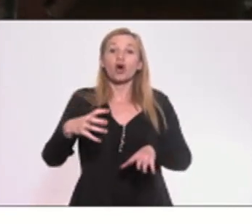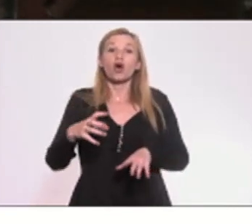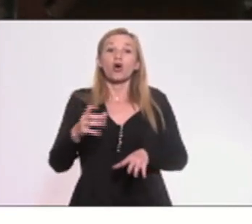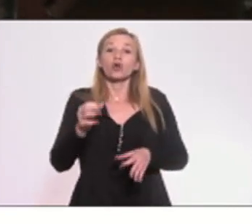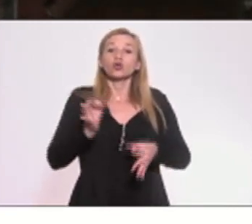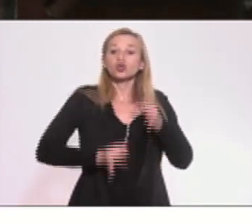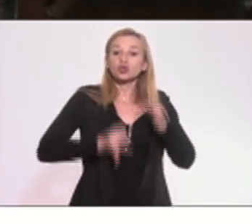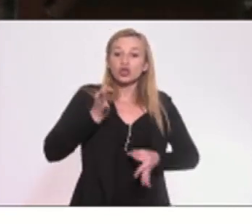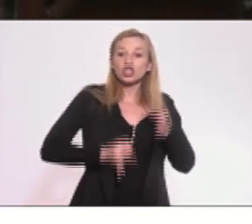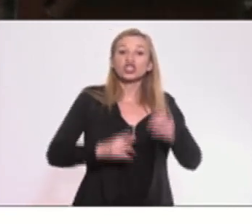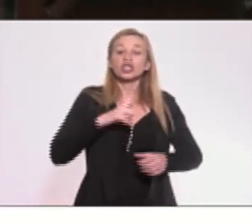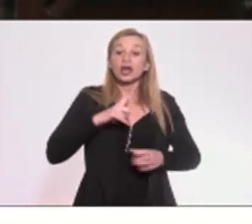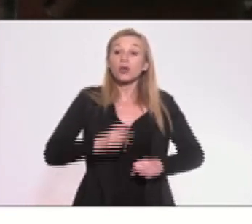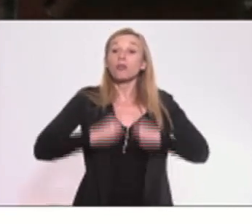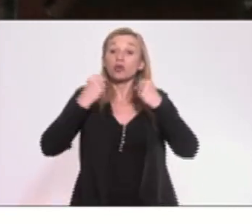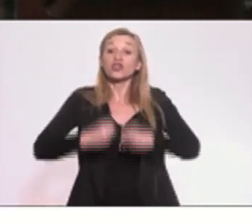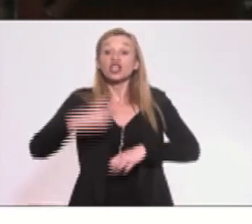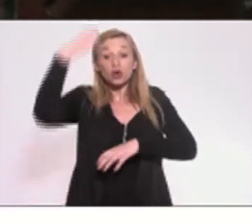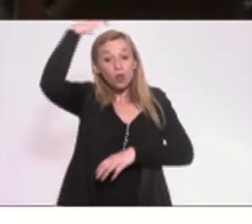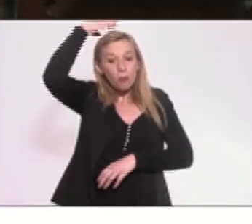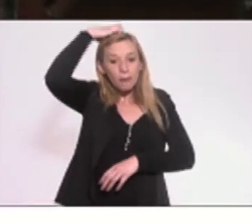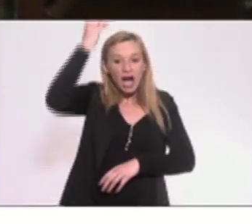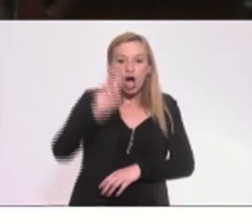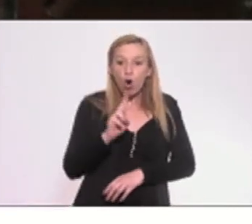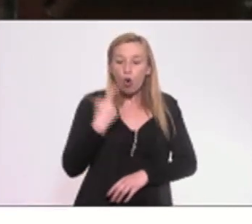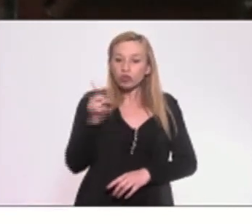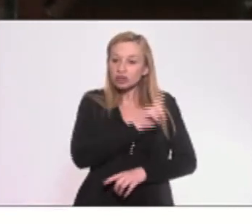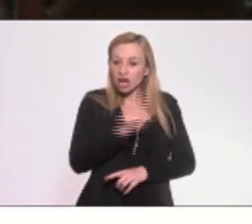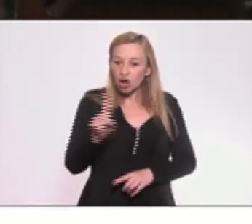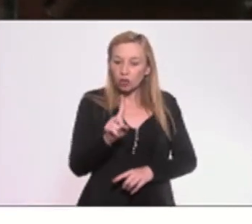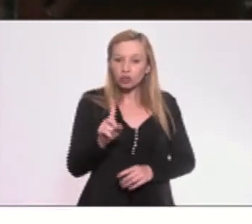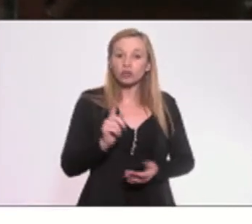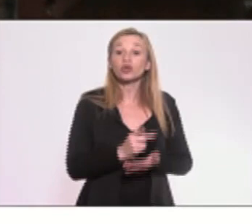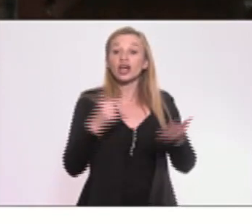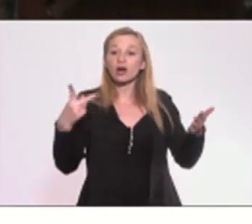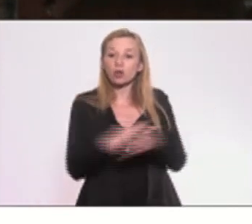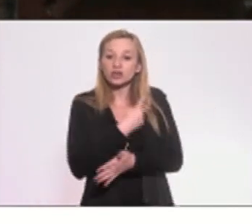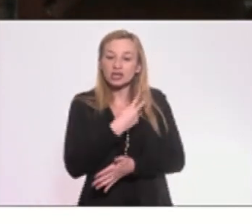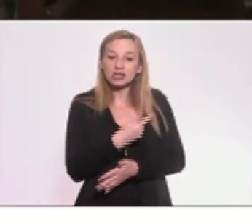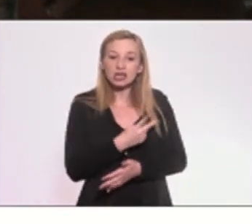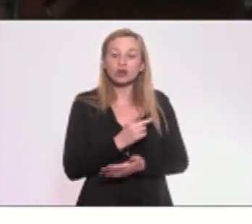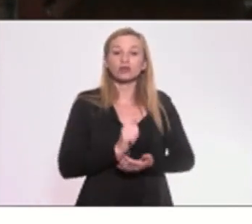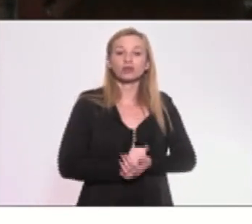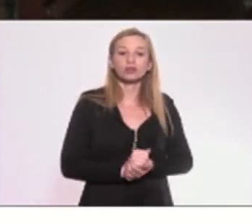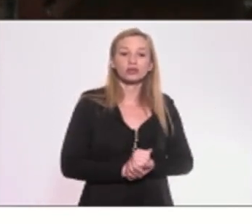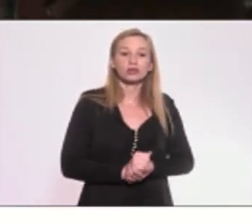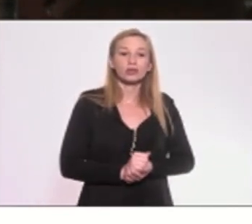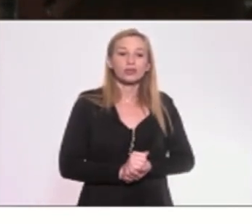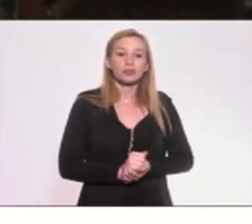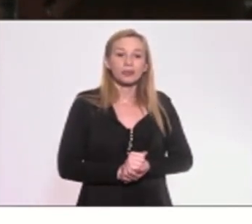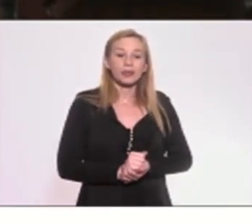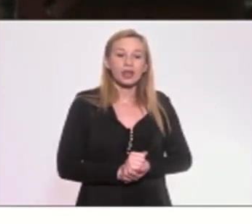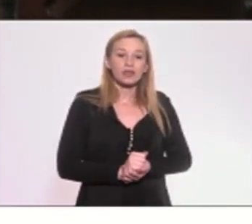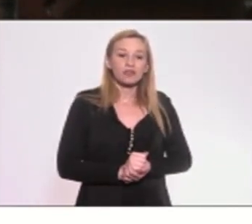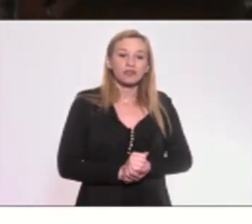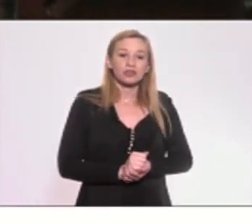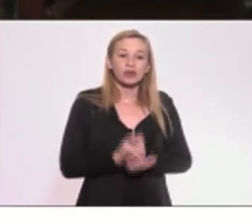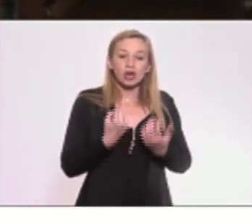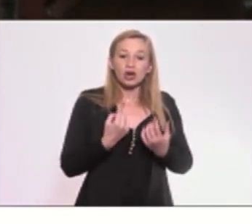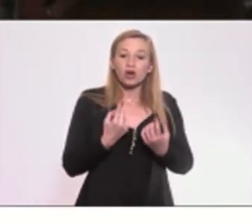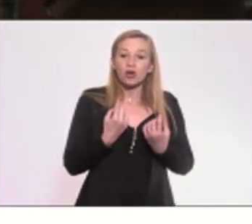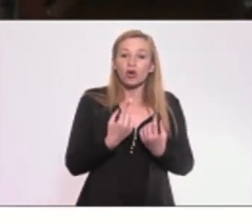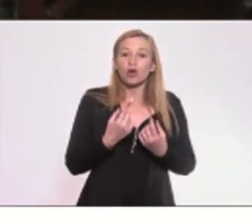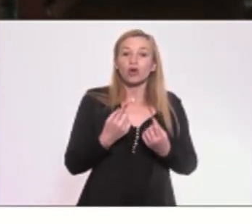nós. O que aconteceu nessa decisão que aqui chega para nos colocar contra os holofotes da